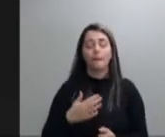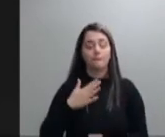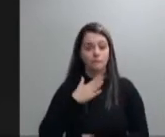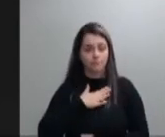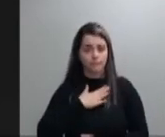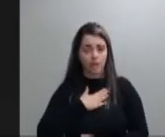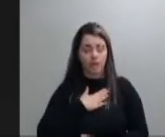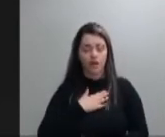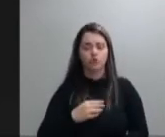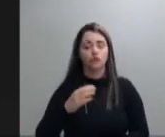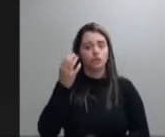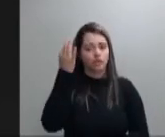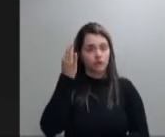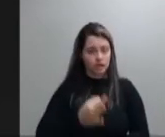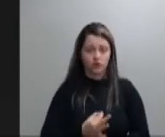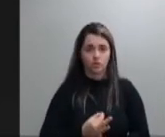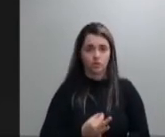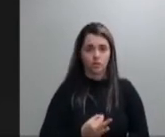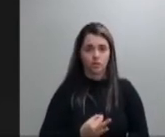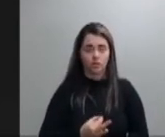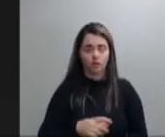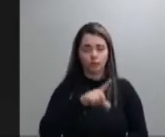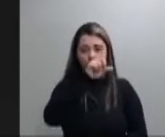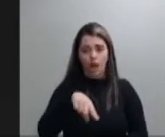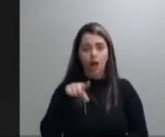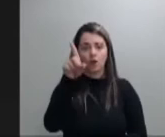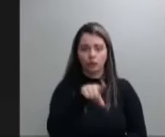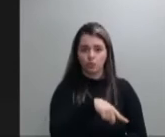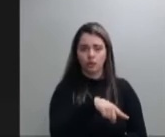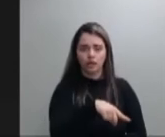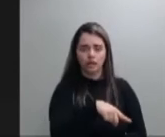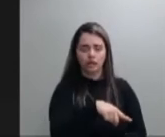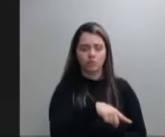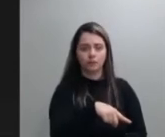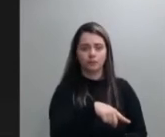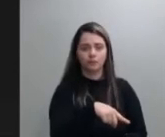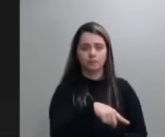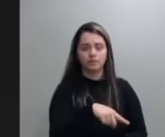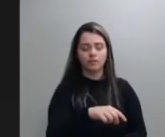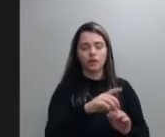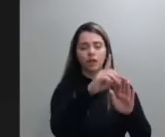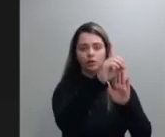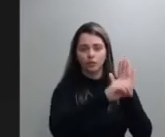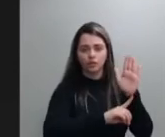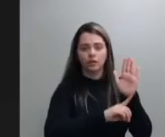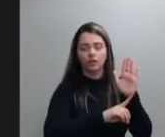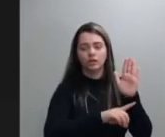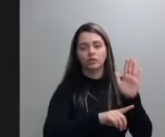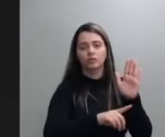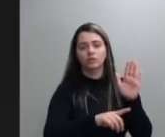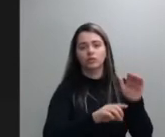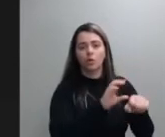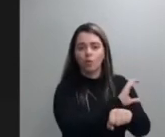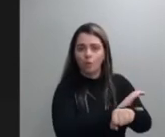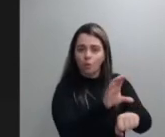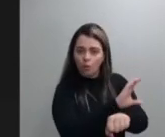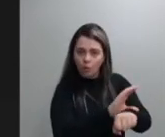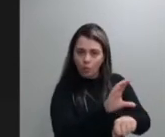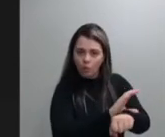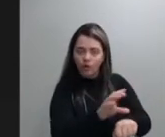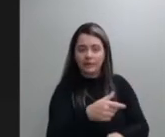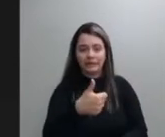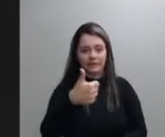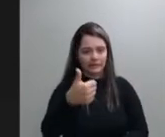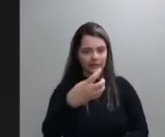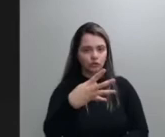direito dos impetrantes de obterem a anulação da deliberação da comissão do concurso ocorrida em 14 de setembro de